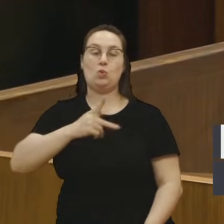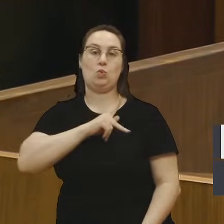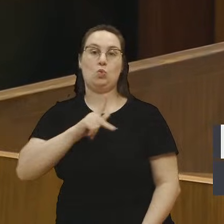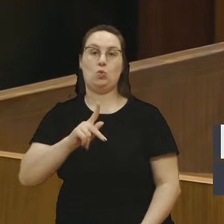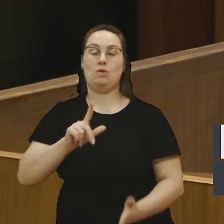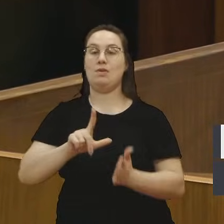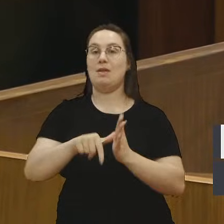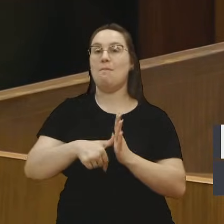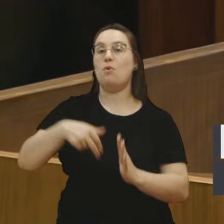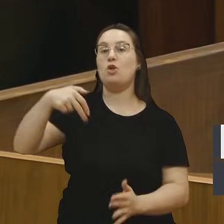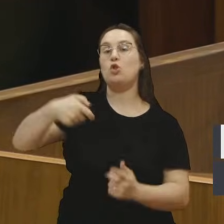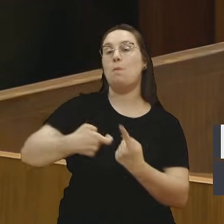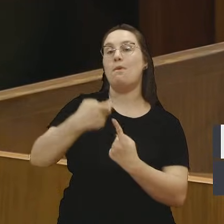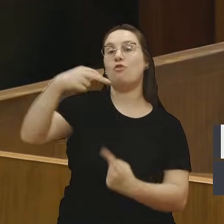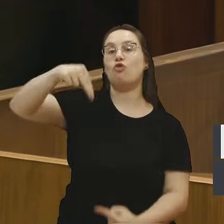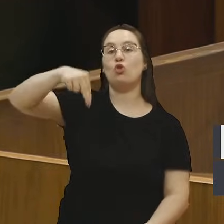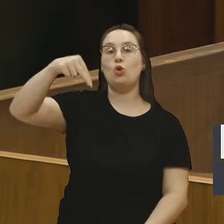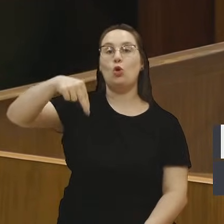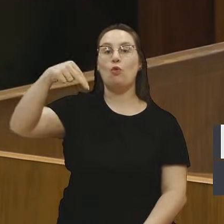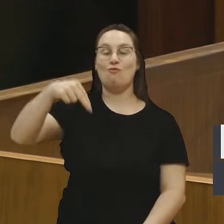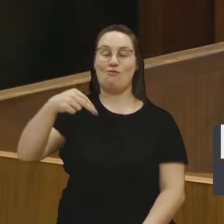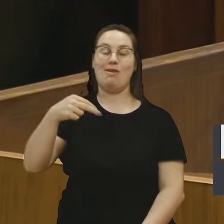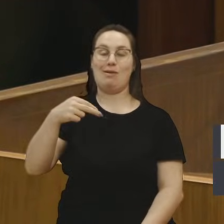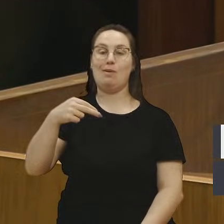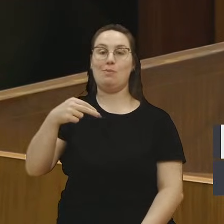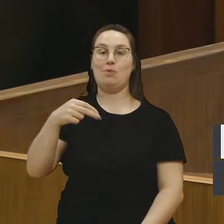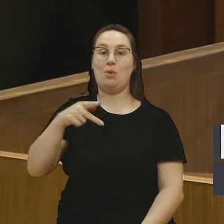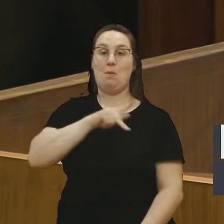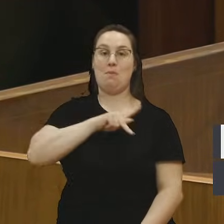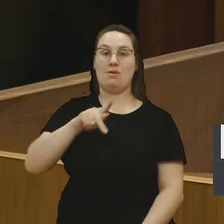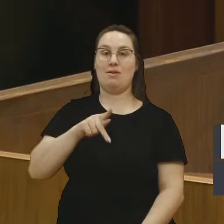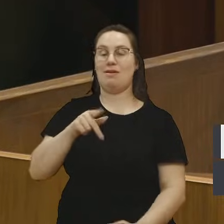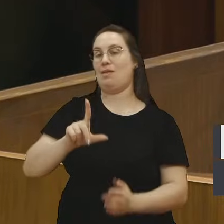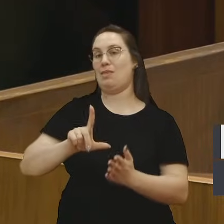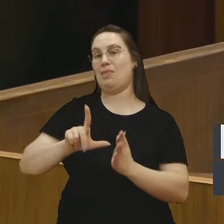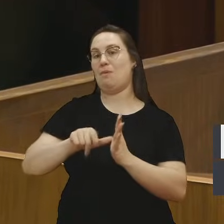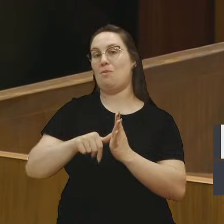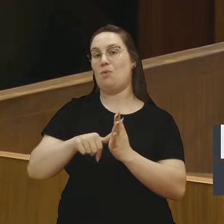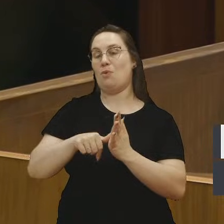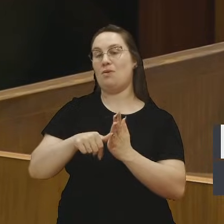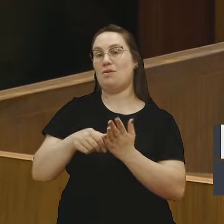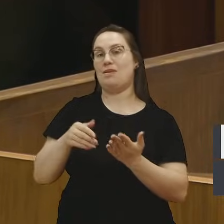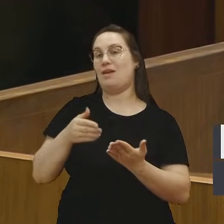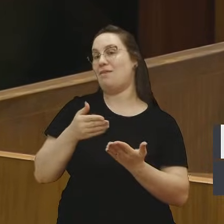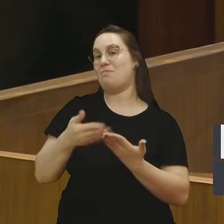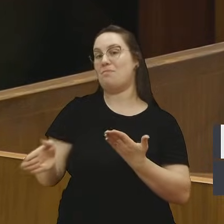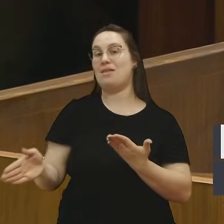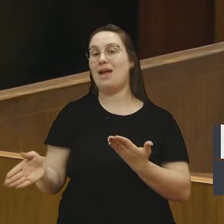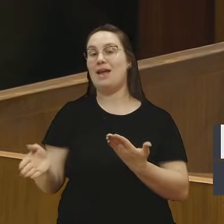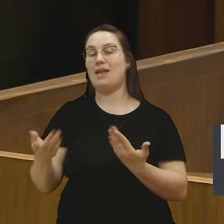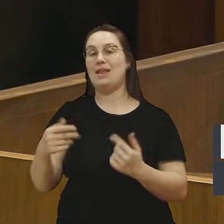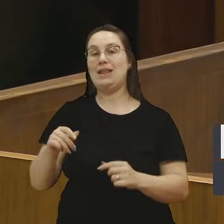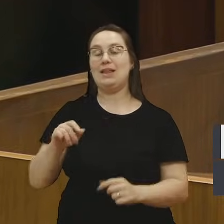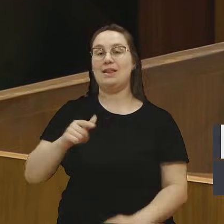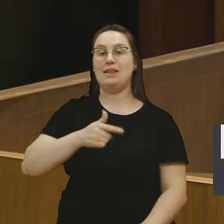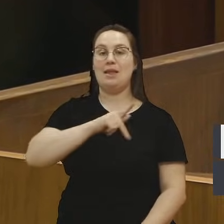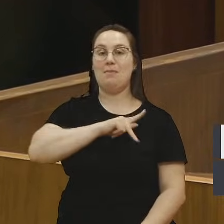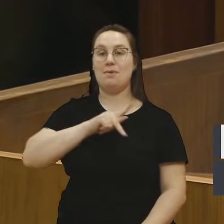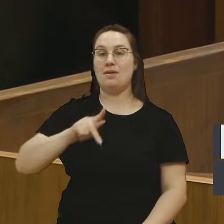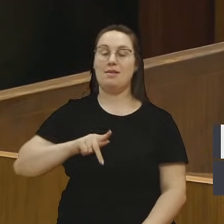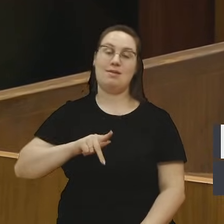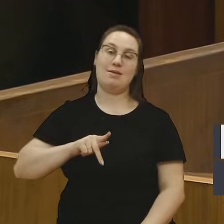presidência em novembro, após a saída da nossa integrante Ana Cláudia Schein e da Rúbia